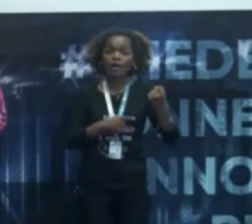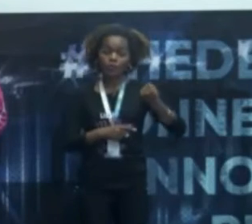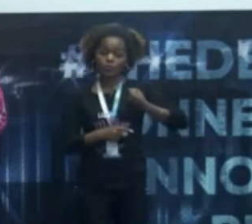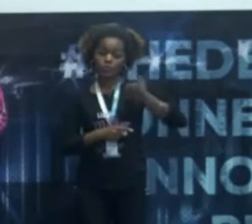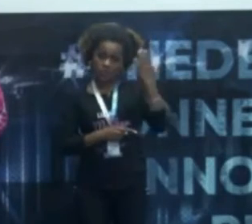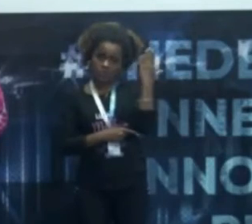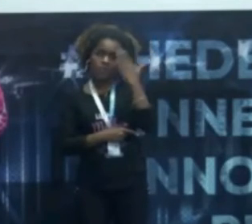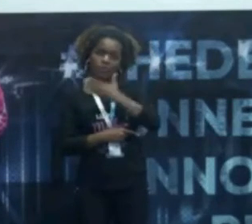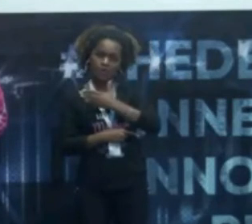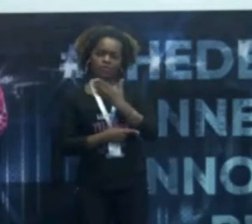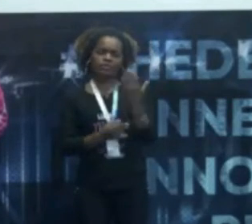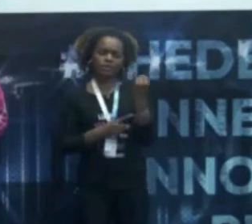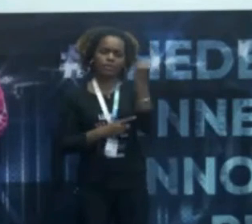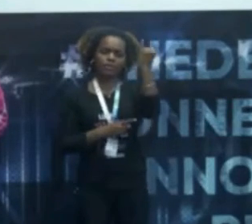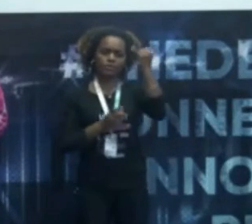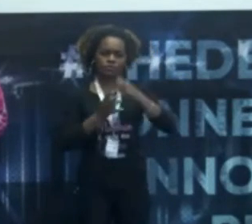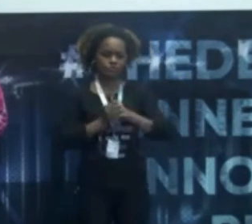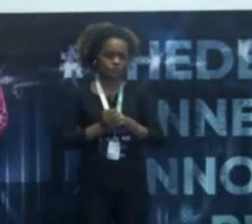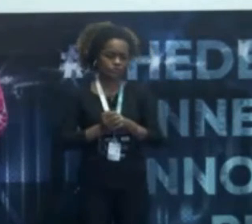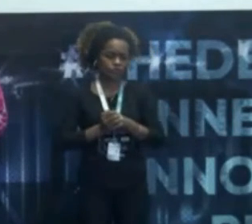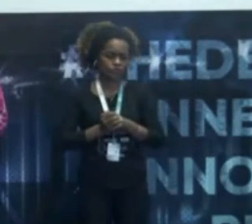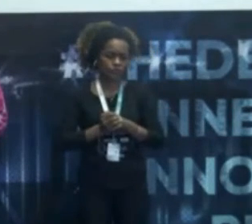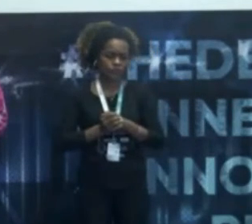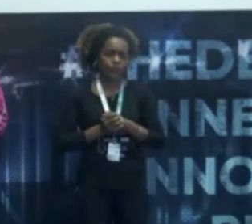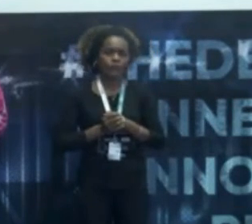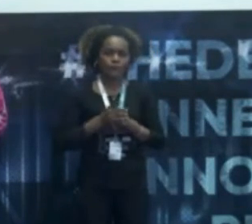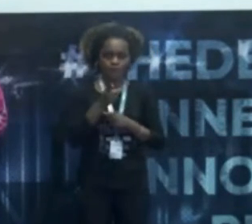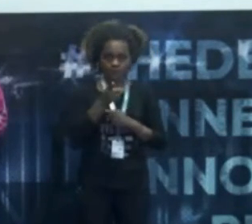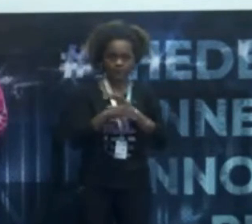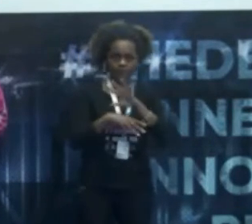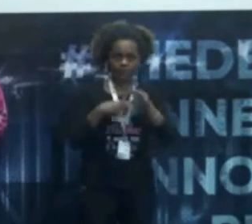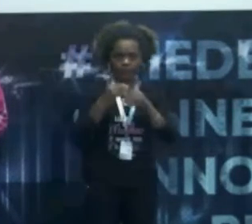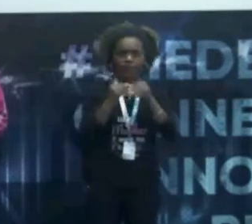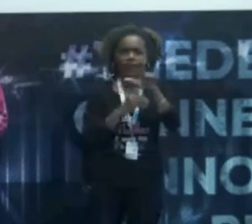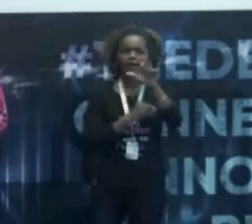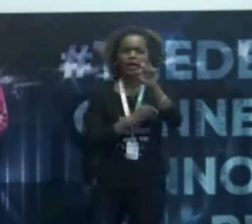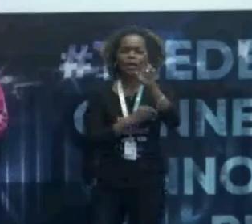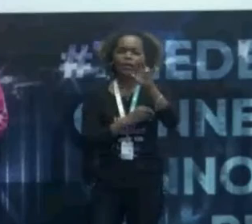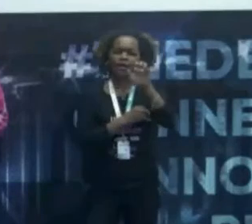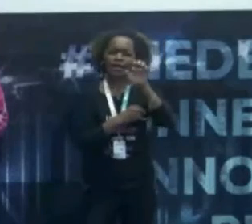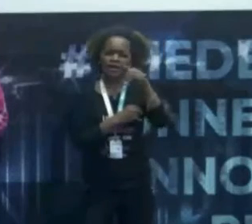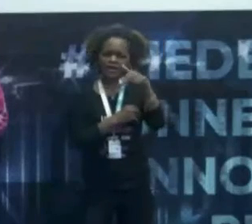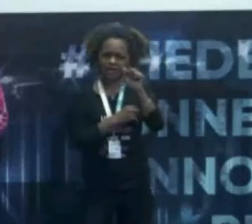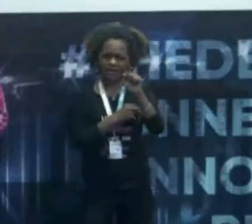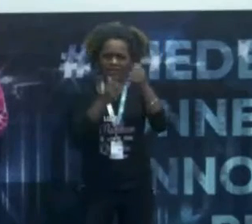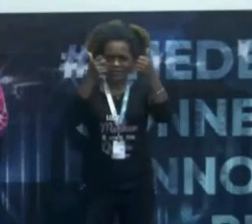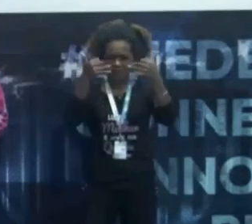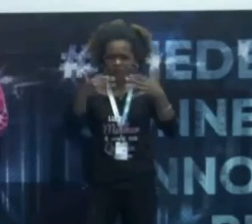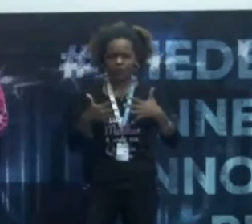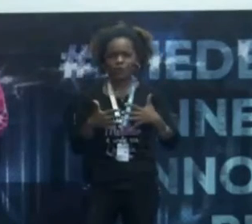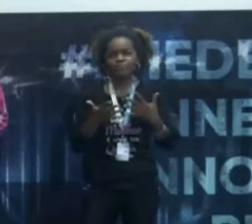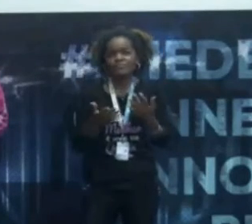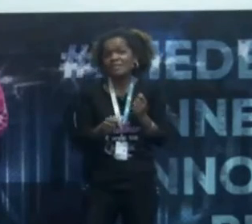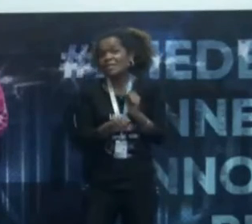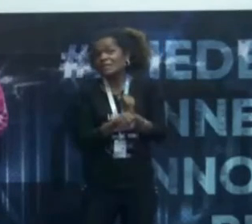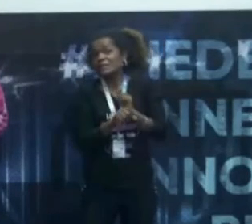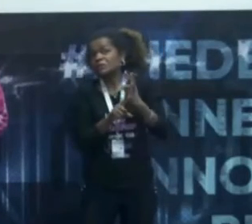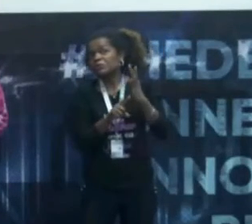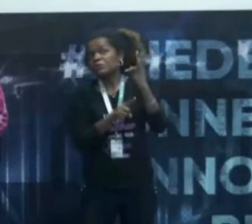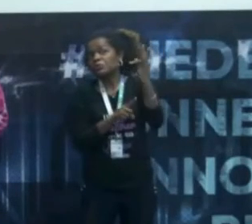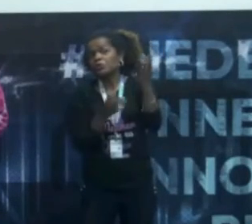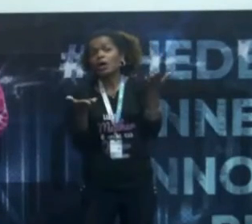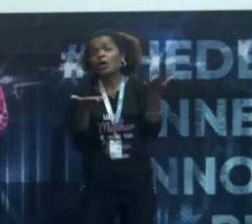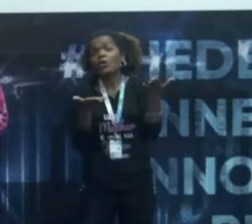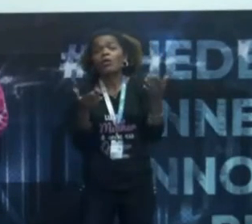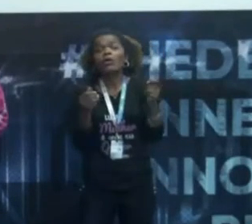também. E até ali a Lorena escreveu, né? Enquanto esse futuro não chega, né? O que as empresas podem,